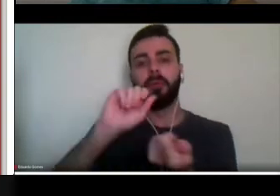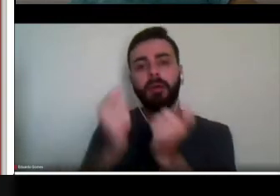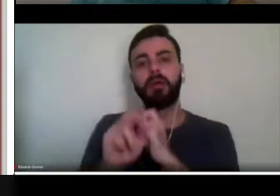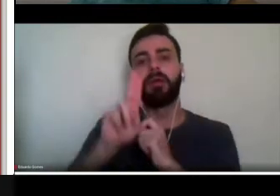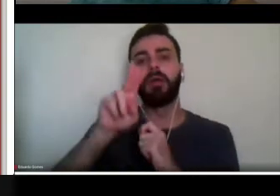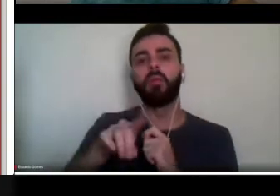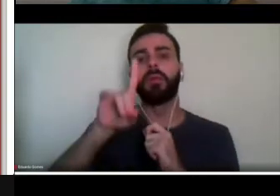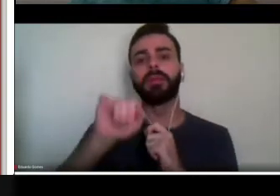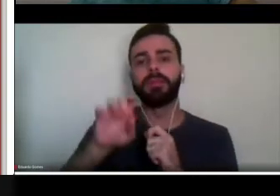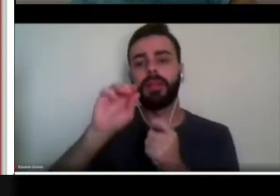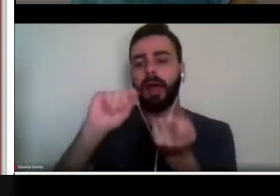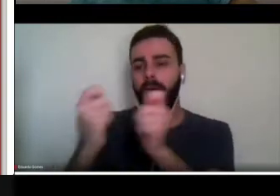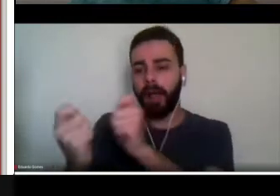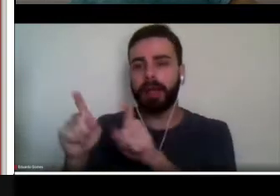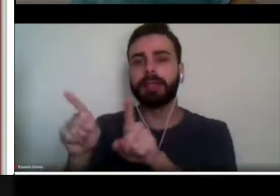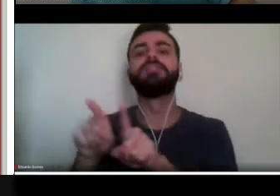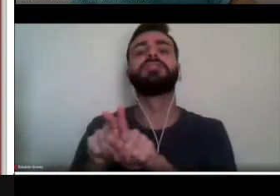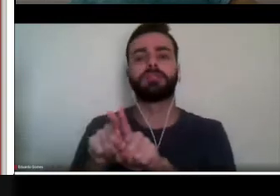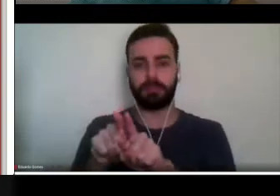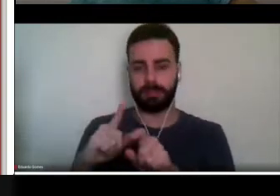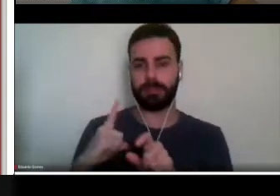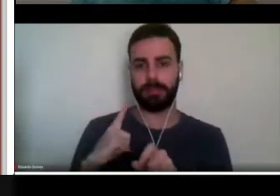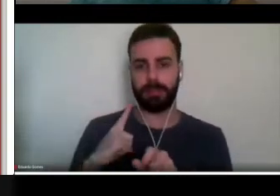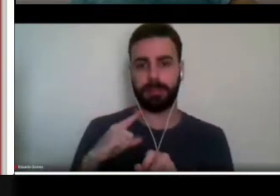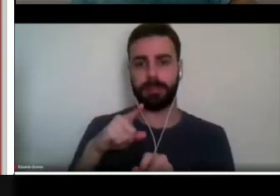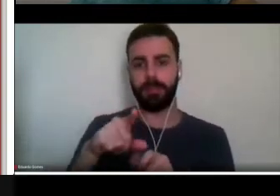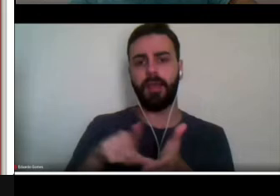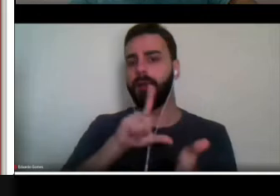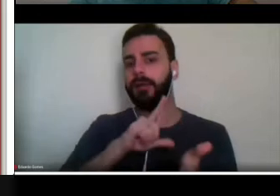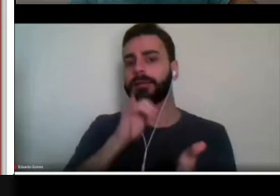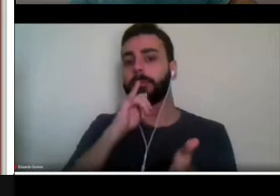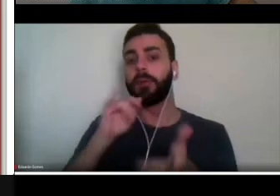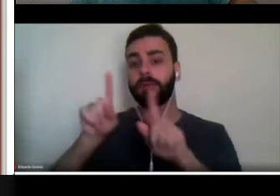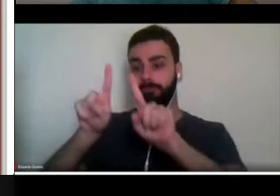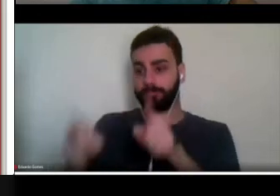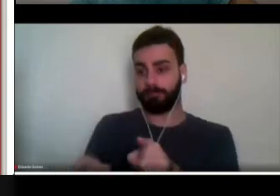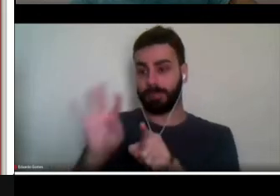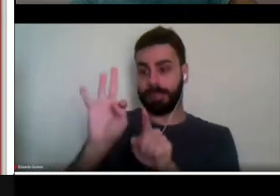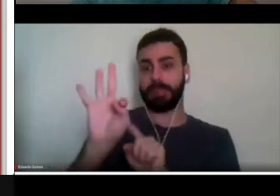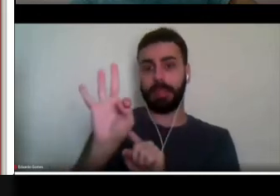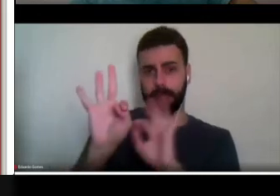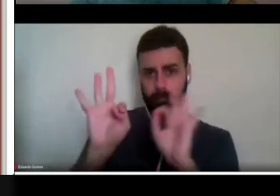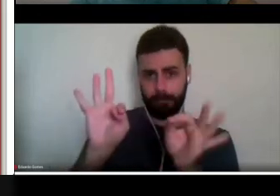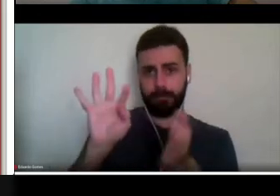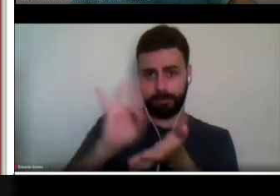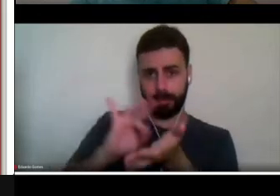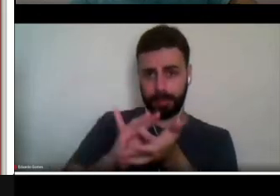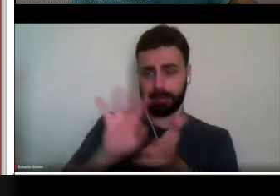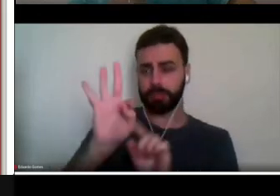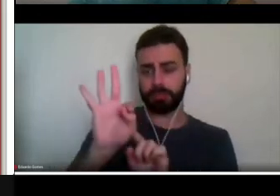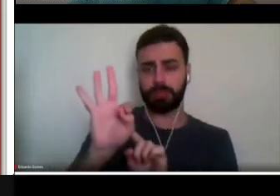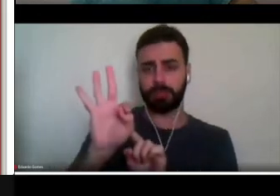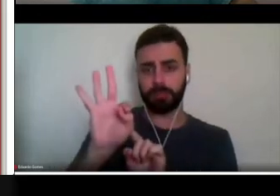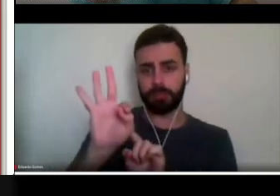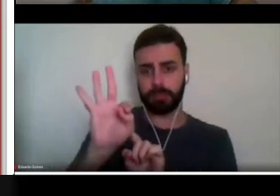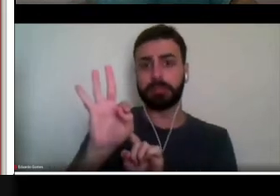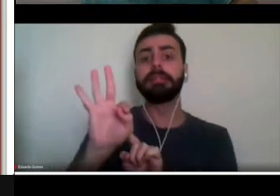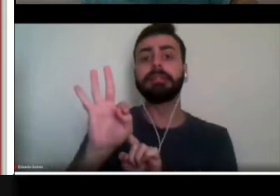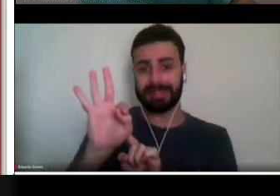o que tinha aqui dentro desse parênteses? Tinha o tempo t, e o tempo t é